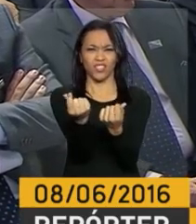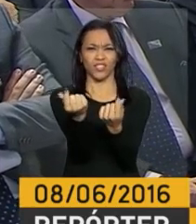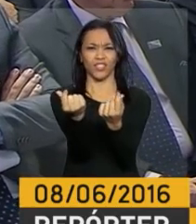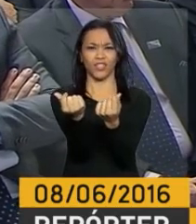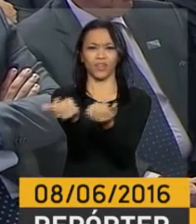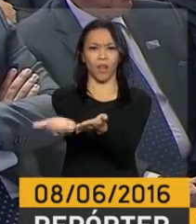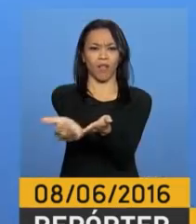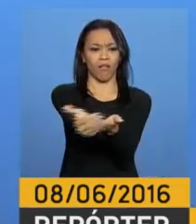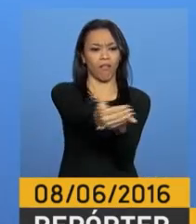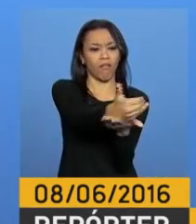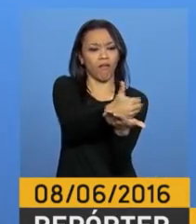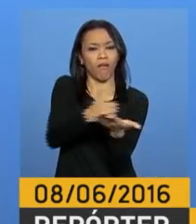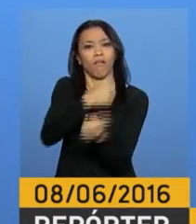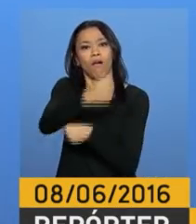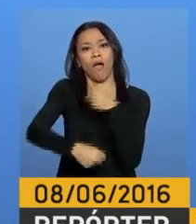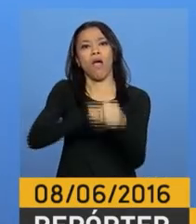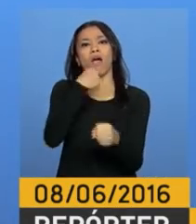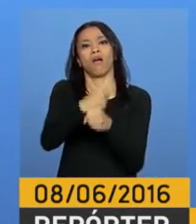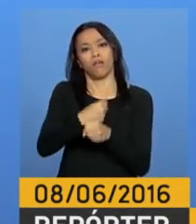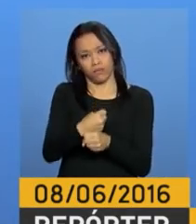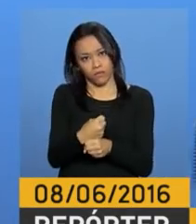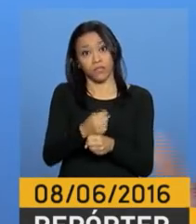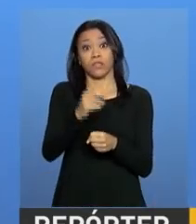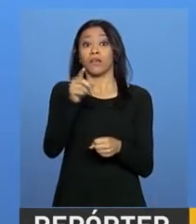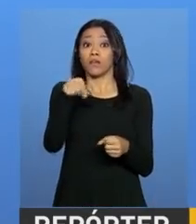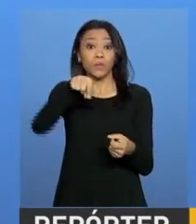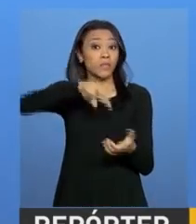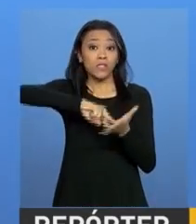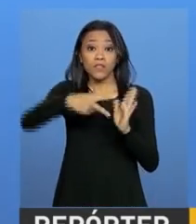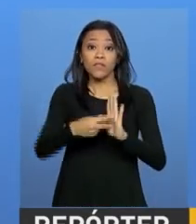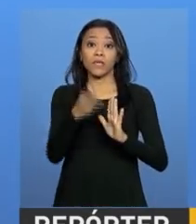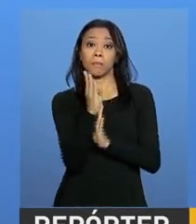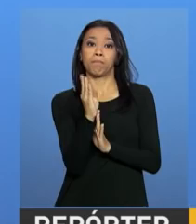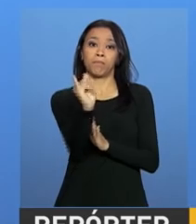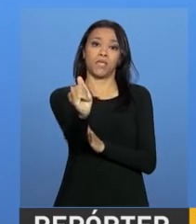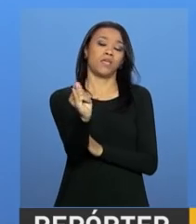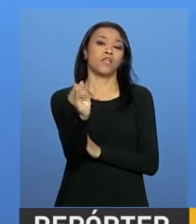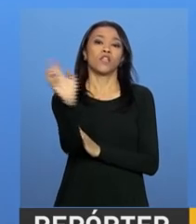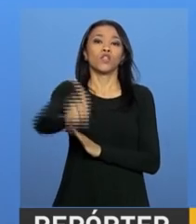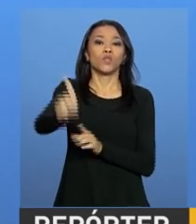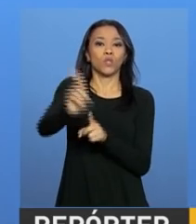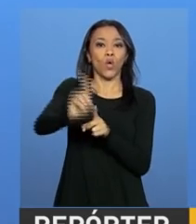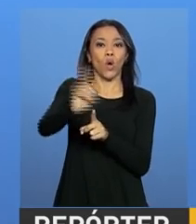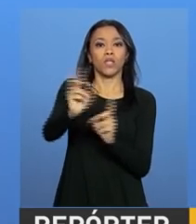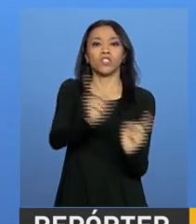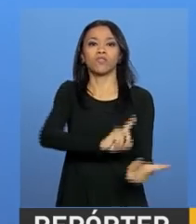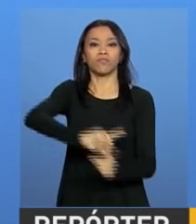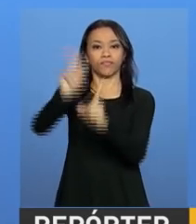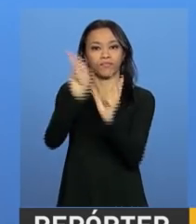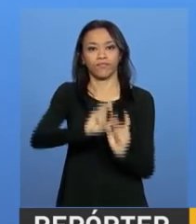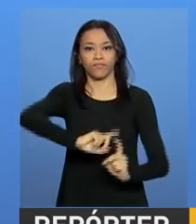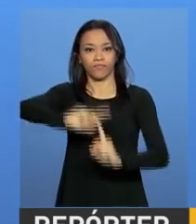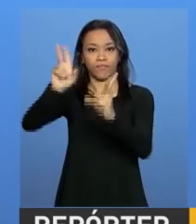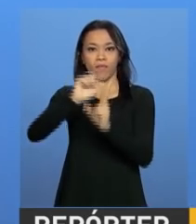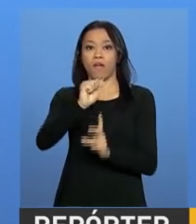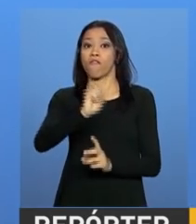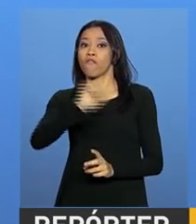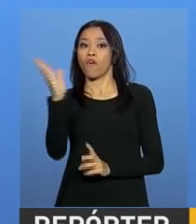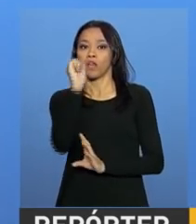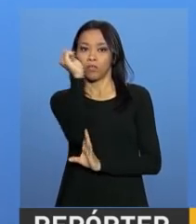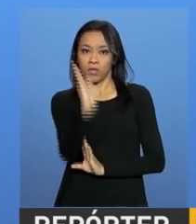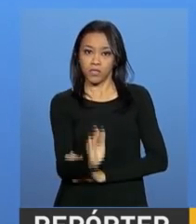arrecadação todos os anos representam Bilhões de Dólares de exportação representam as